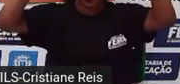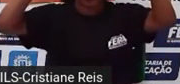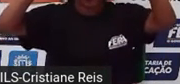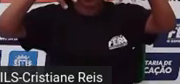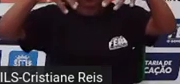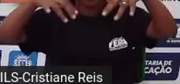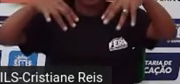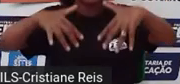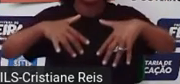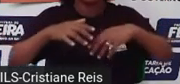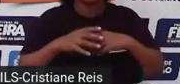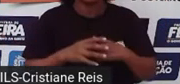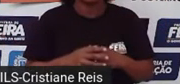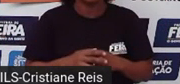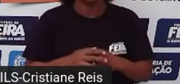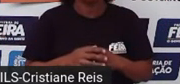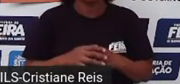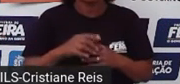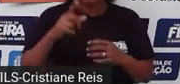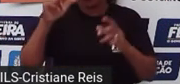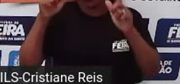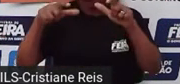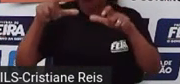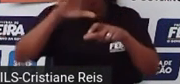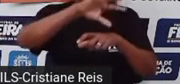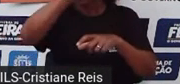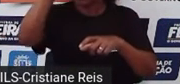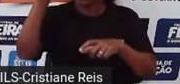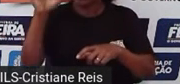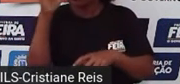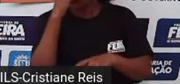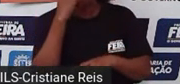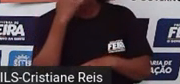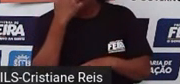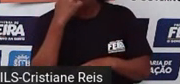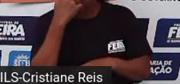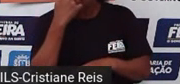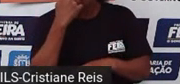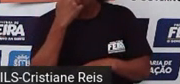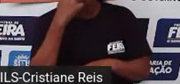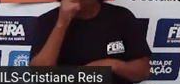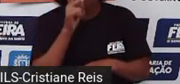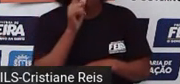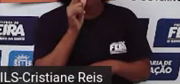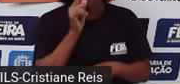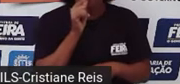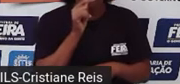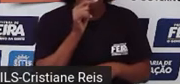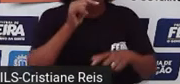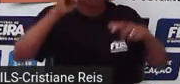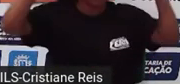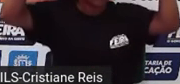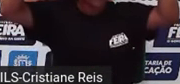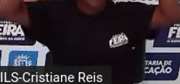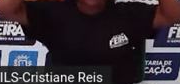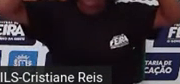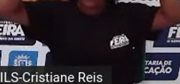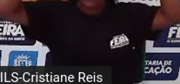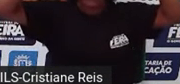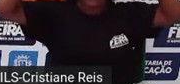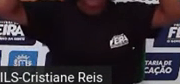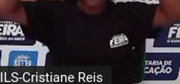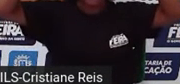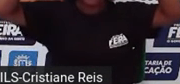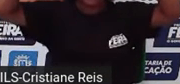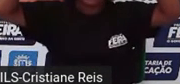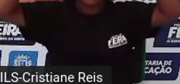infelizmente para a região né da Índia vai receber uma quantidade enorme de chuvas aqui nessa